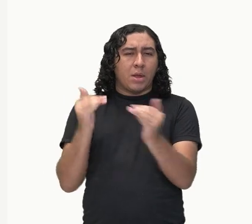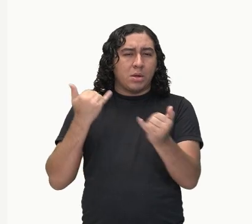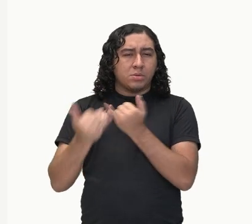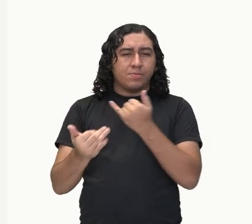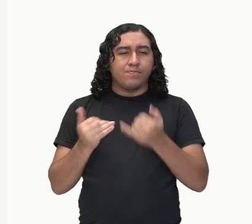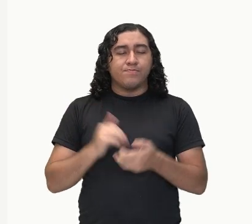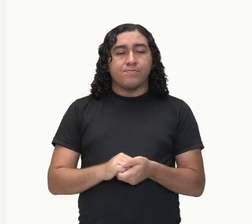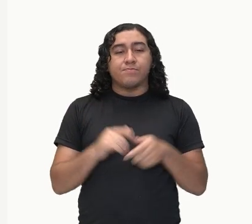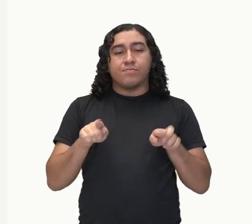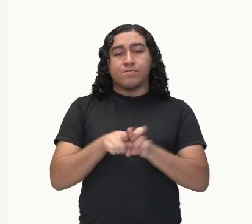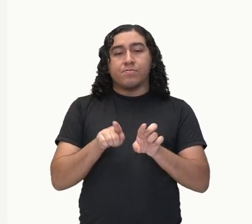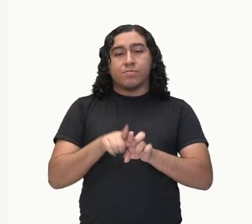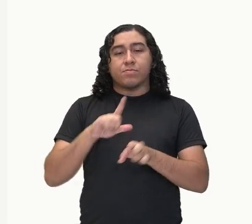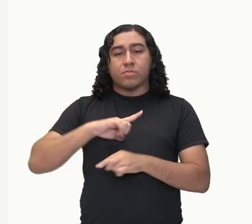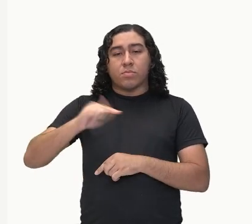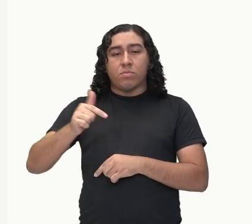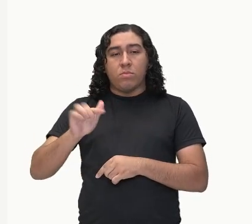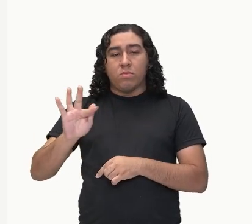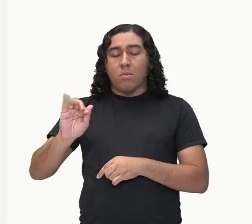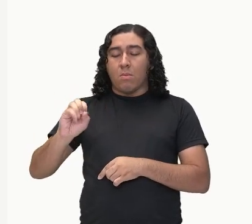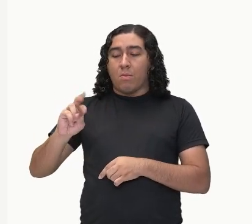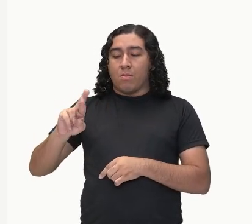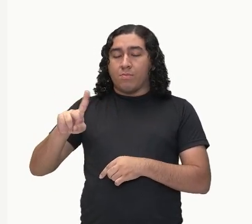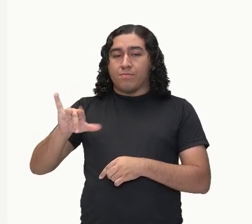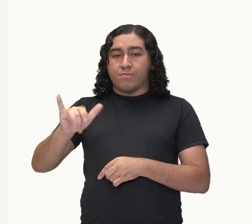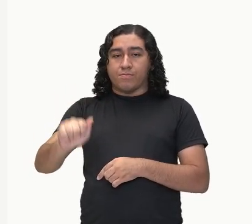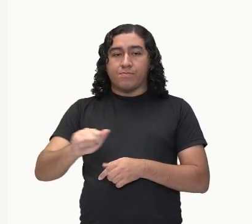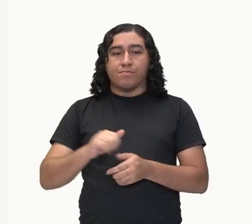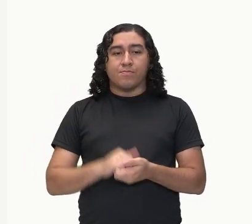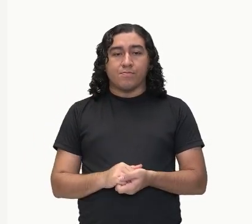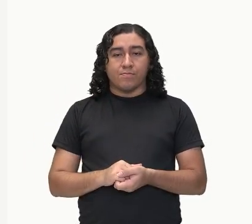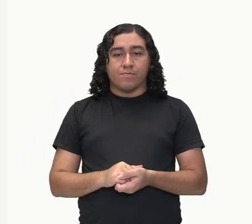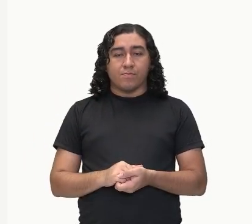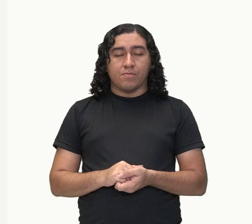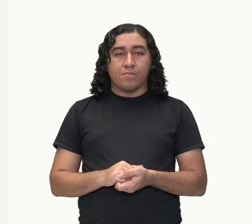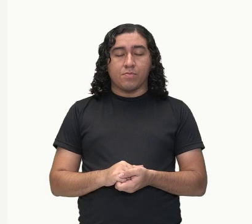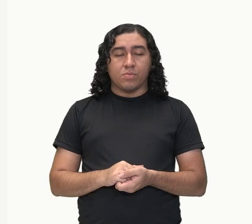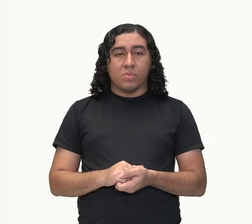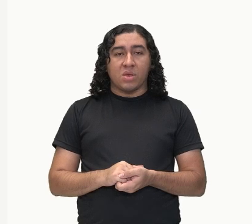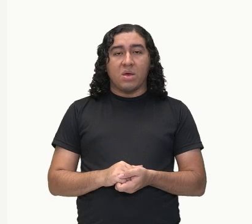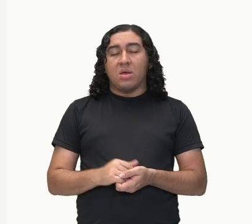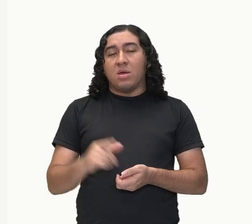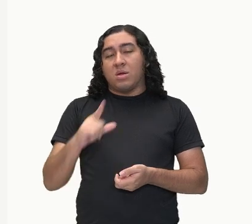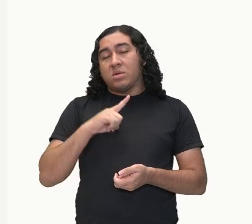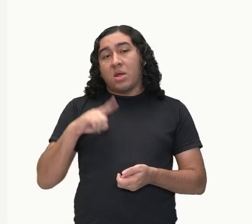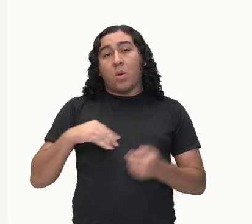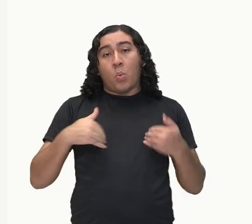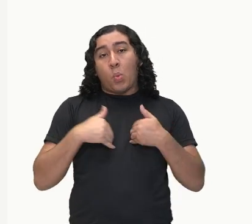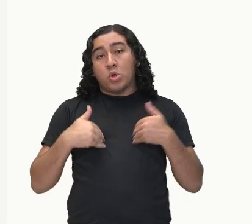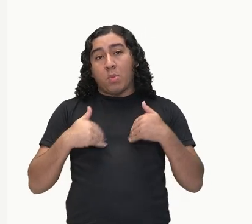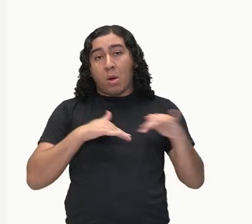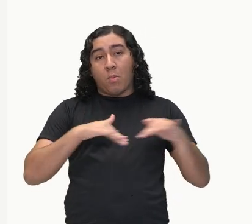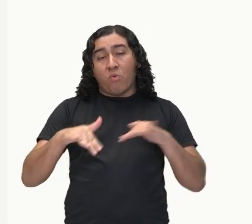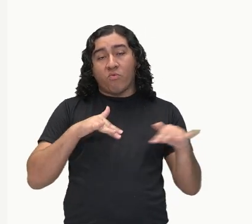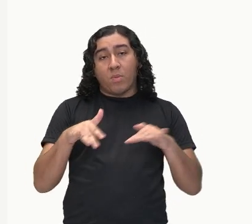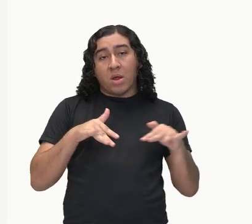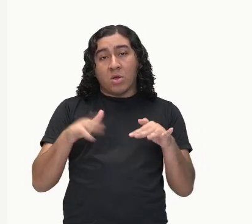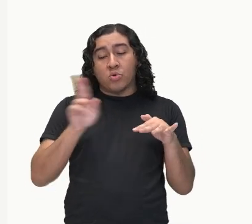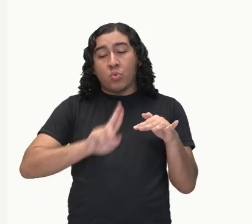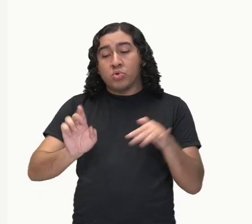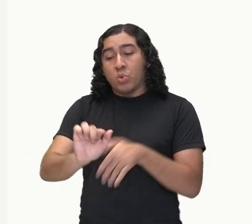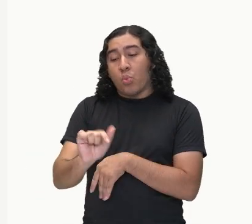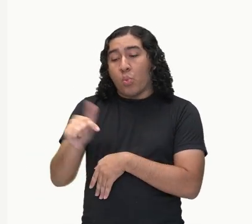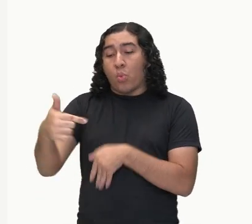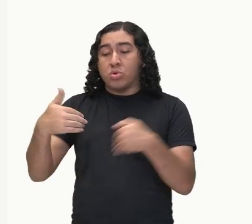Também temos a forésia, que é quando uma espécie se beneficia da outra para se locomover. Veja bem, ela não